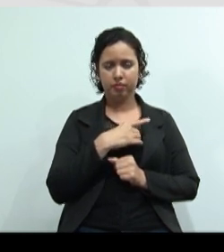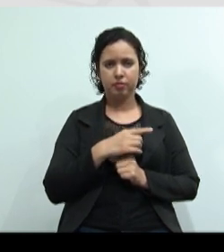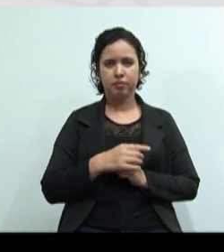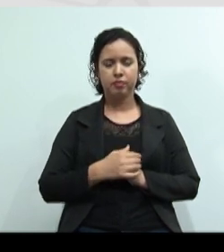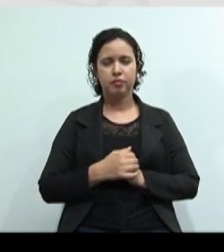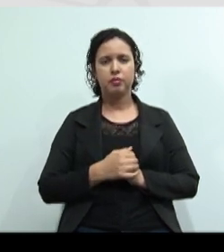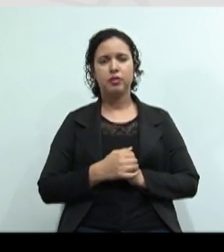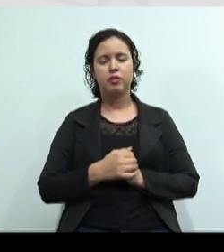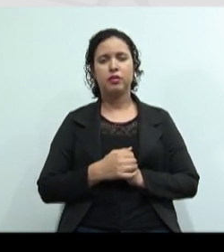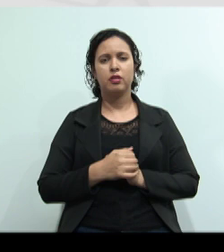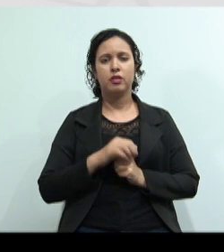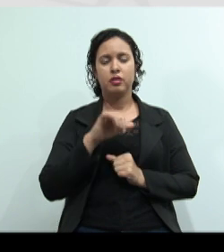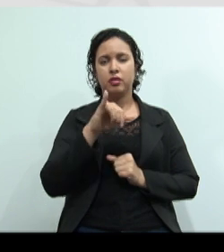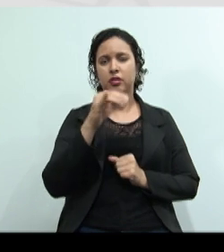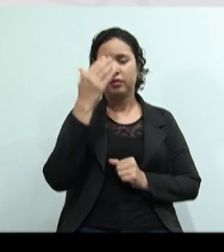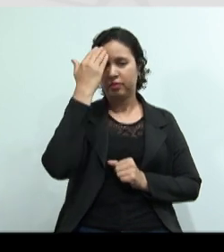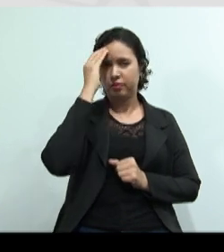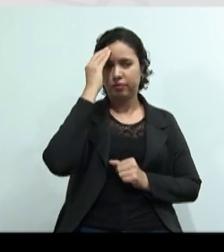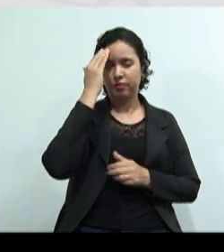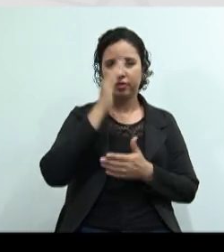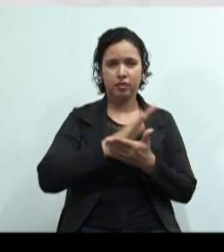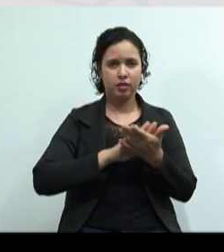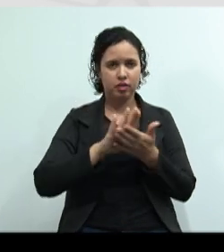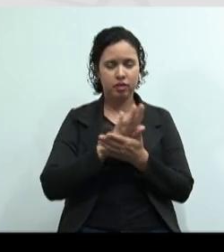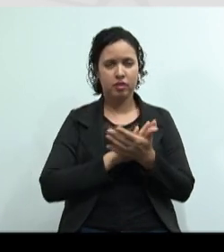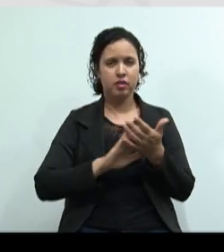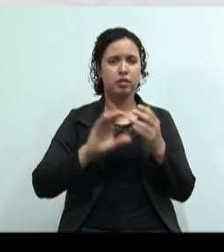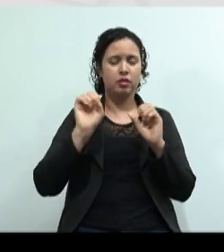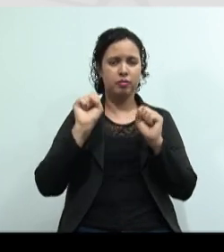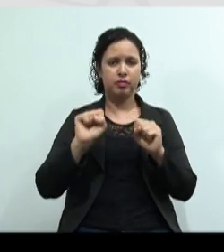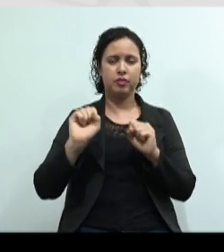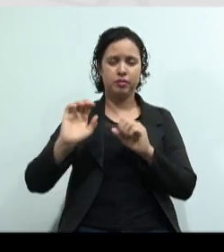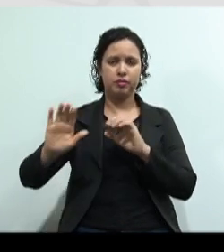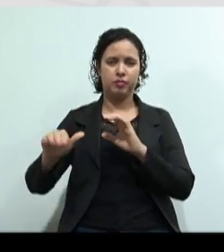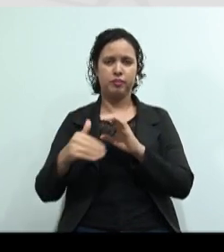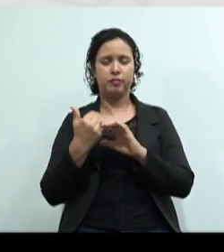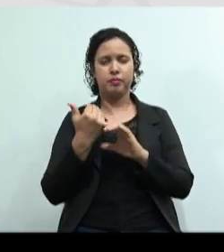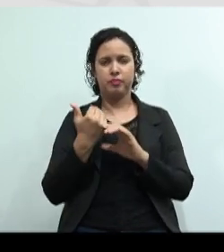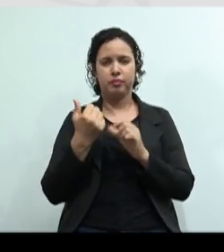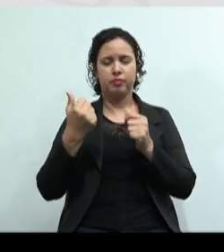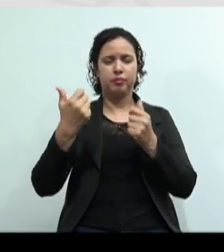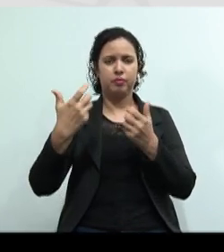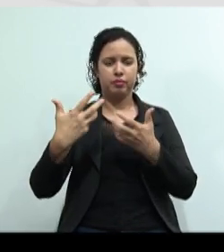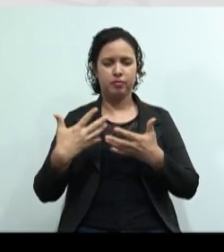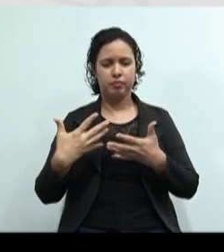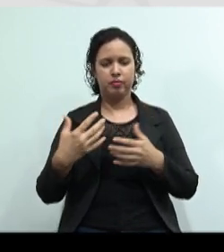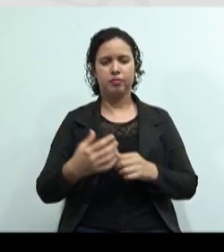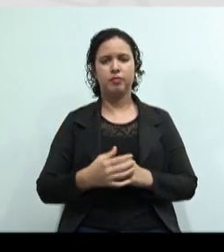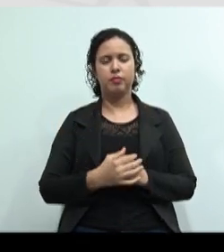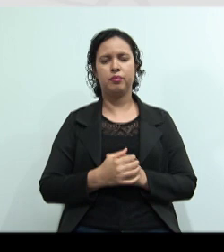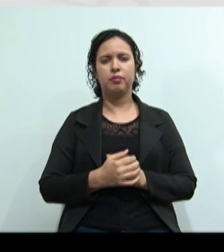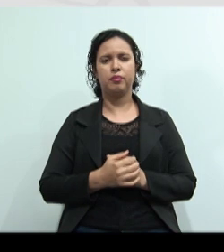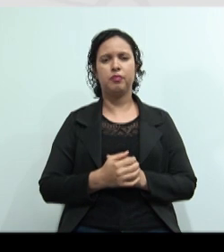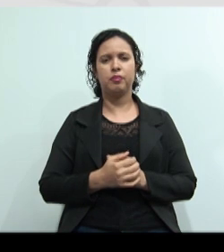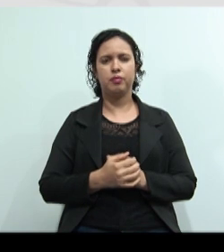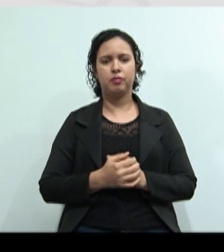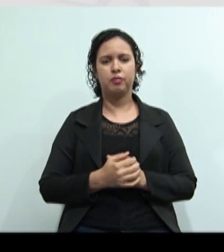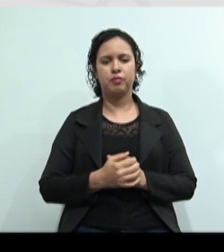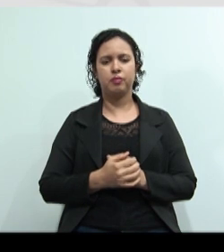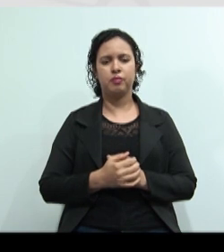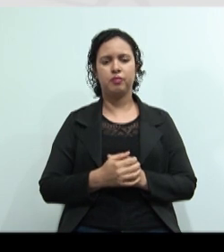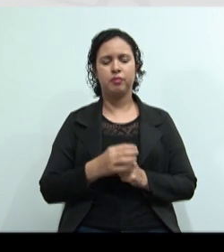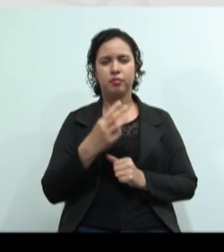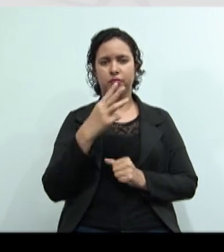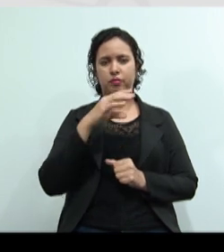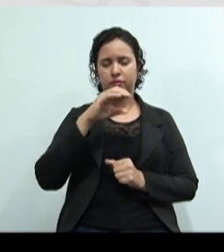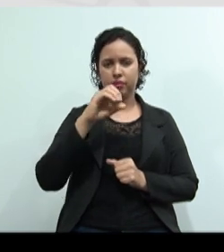estão compreendendo a resolução dessa atividade, pode mandar aqui, que a gente fala um pouquinho mais devagar. Bom, então aqui eu tenho o saldo